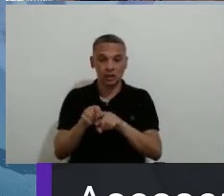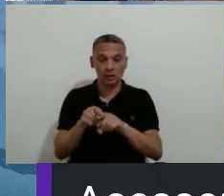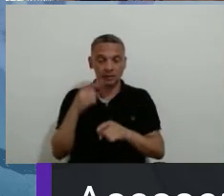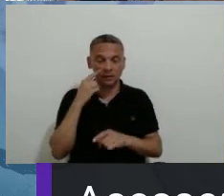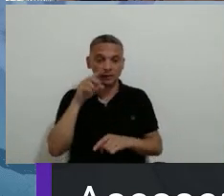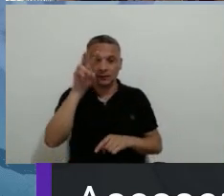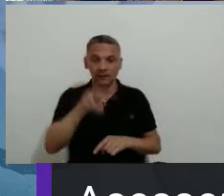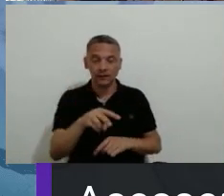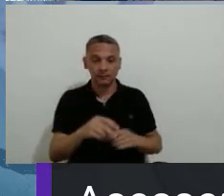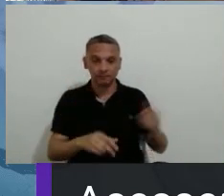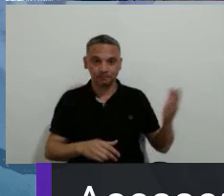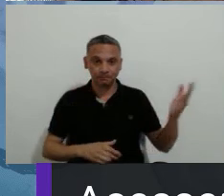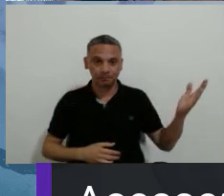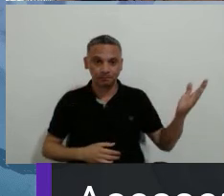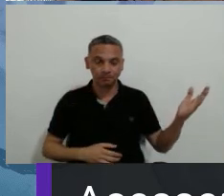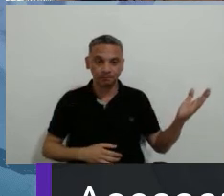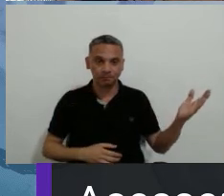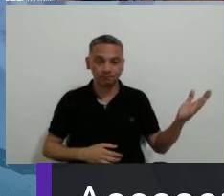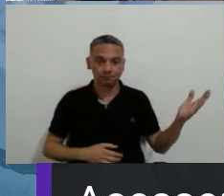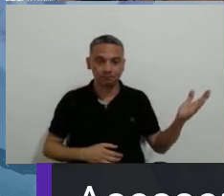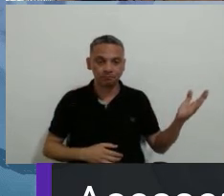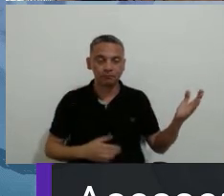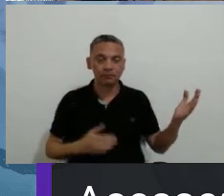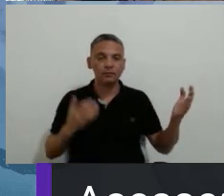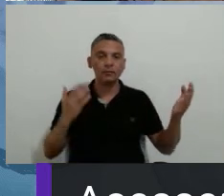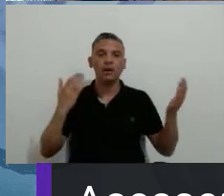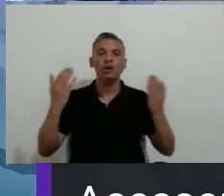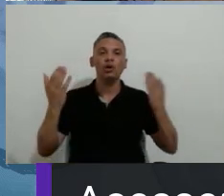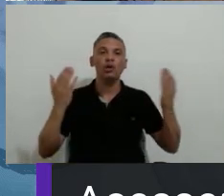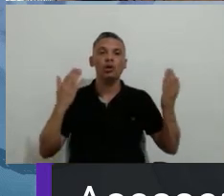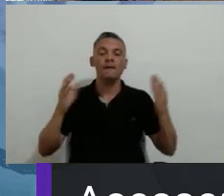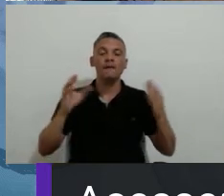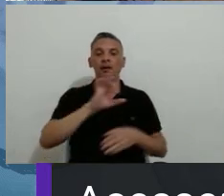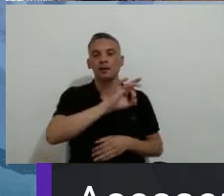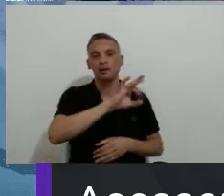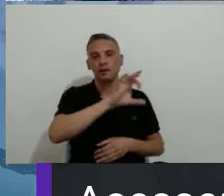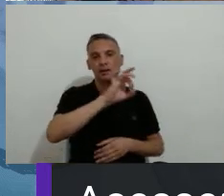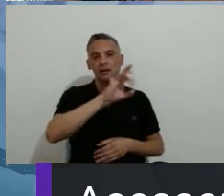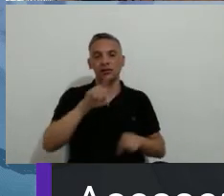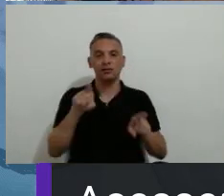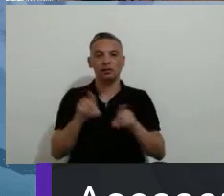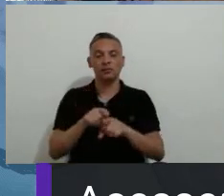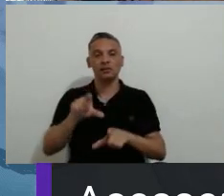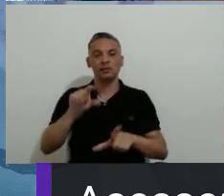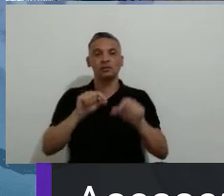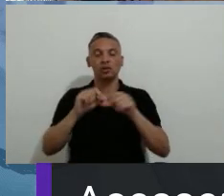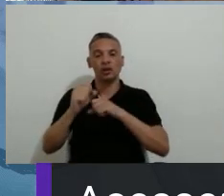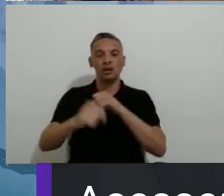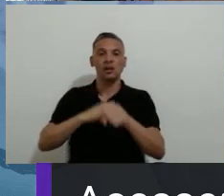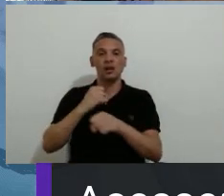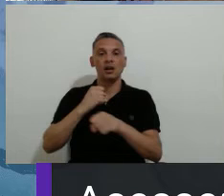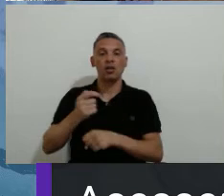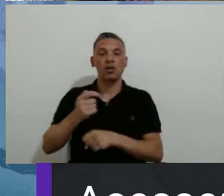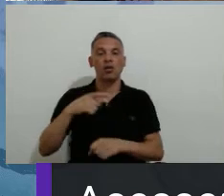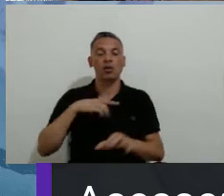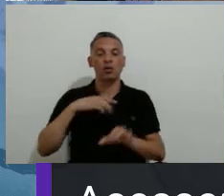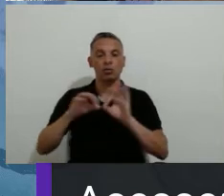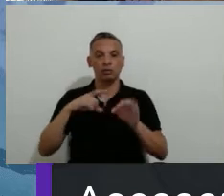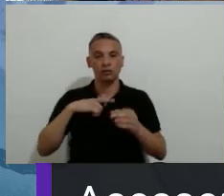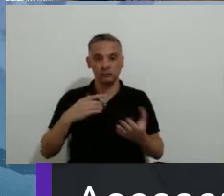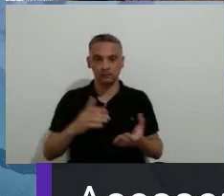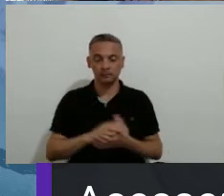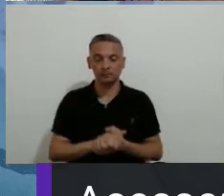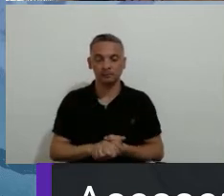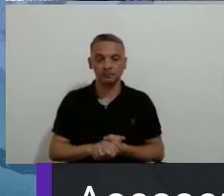observar as comparações de cada uma das desagregações e aí escolhendo o ano mais recente para que a gente possa navegar.